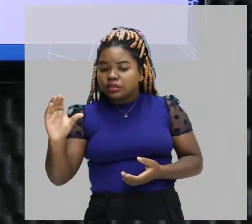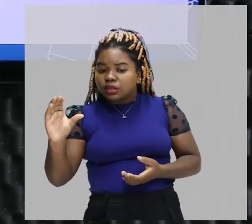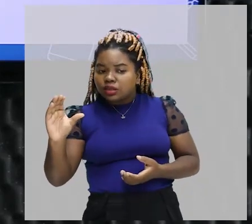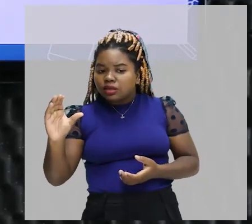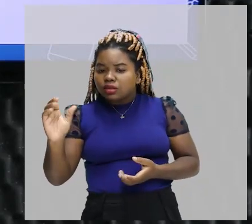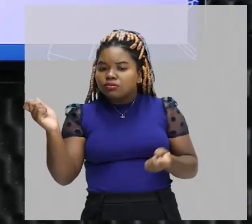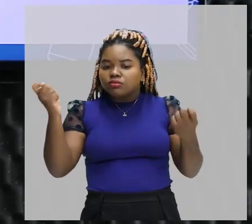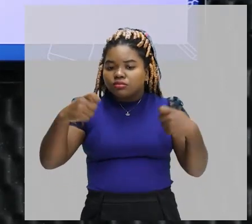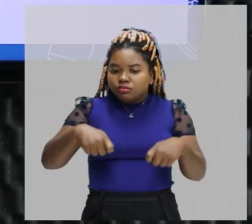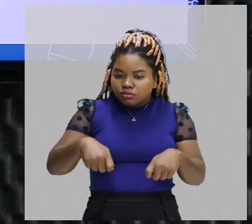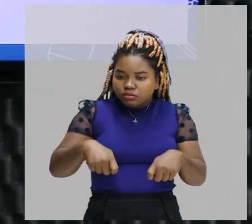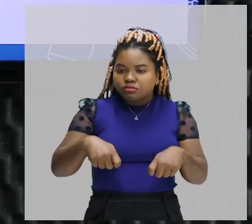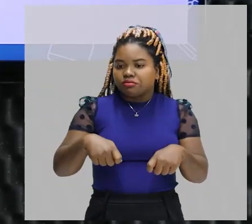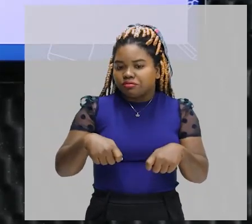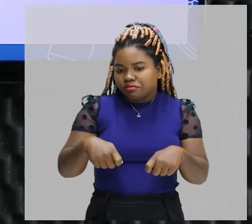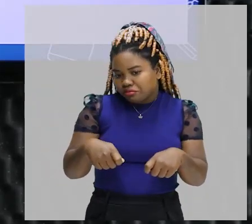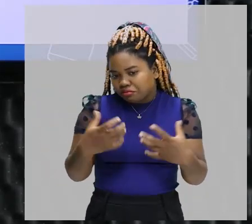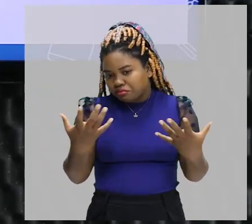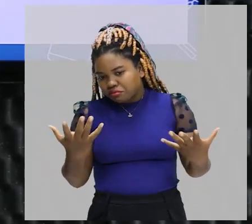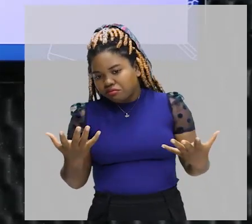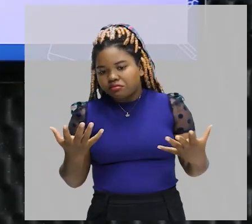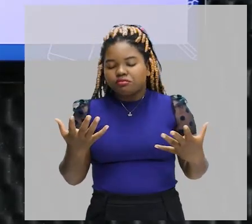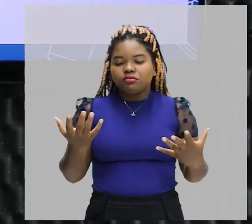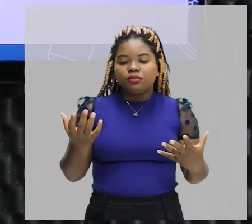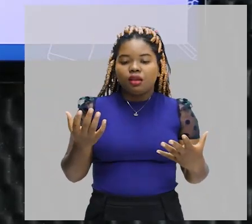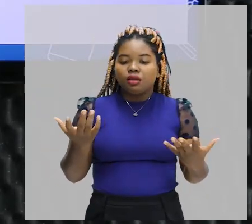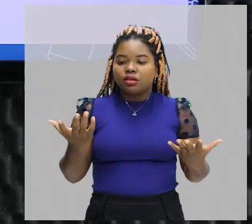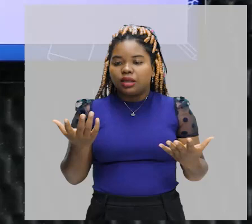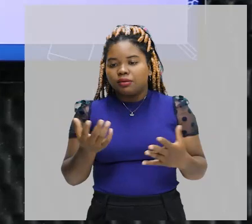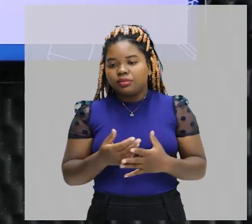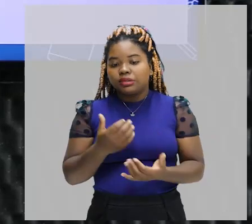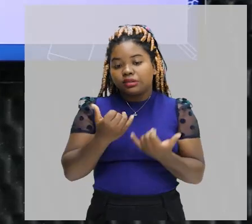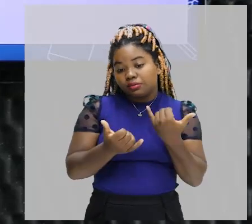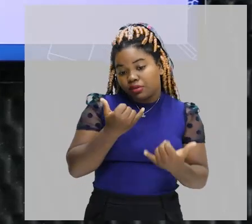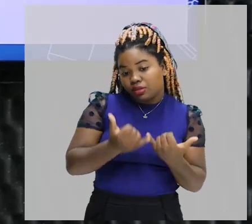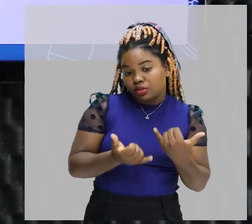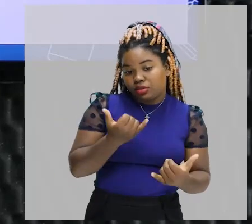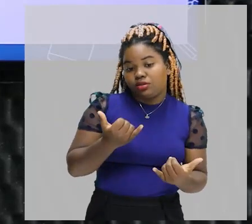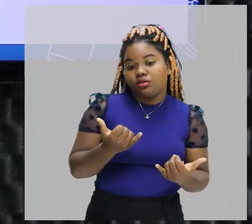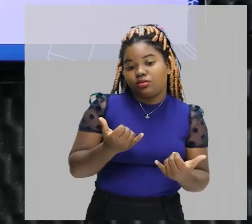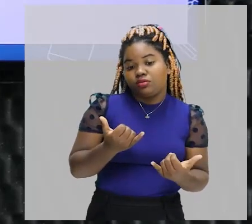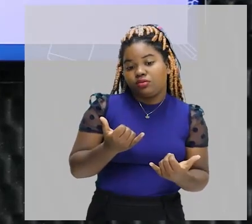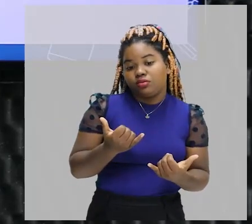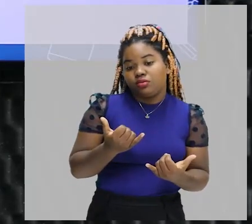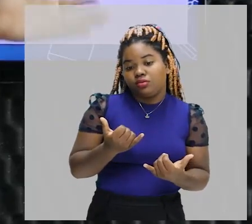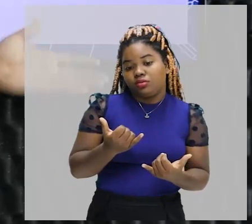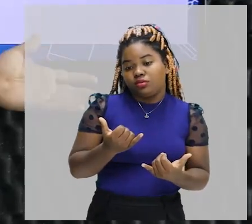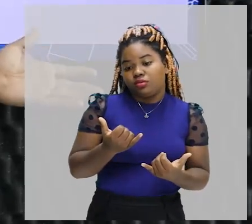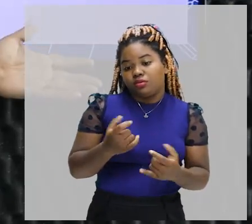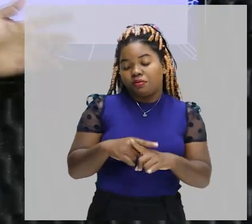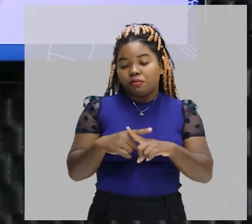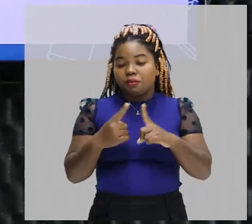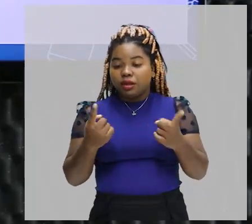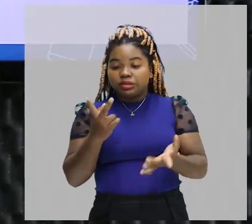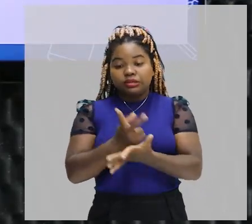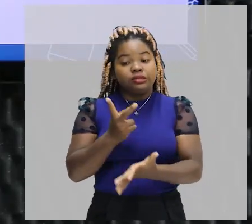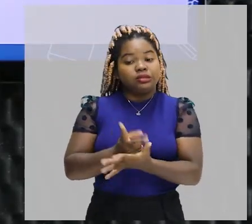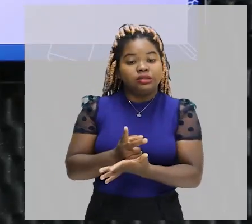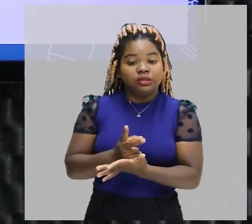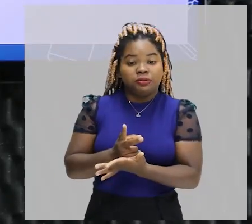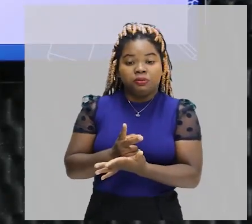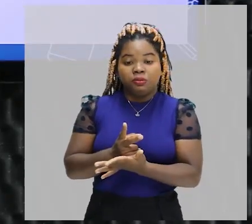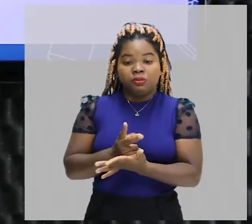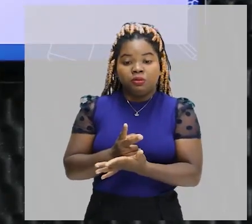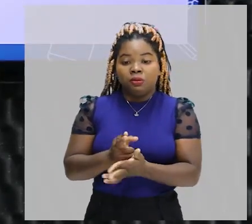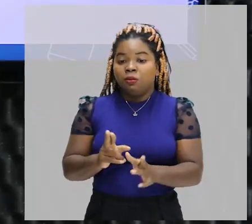equivocada, tá ok? Certo? As forças de ação e reação sempre atuam em corpos distintos, não no mesmo